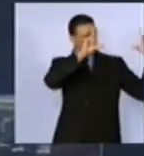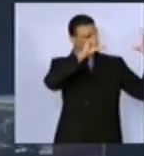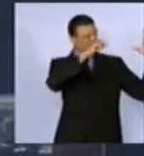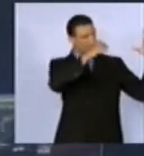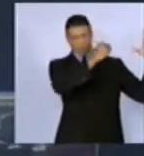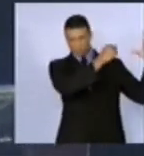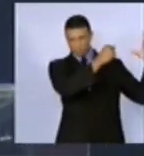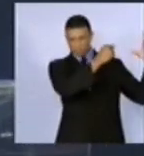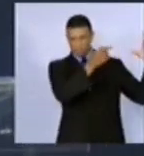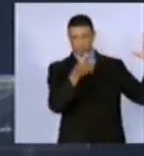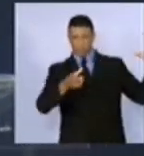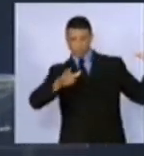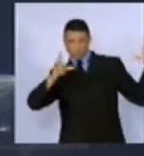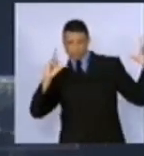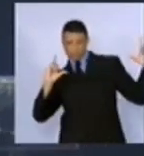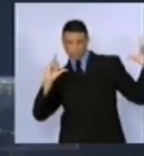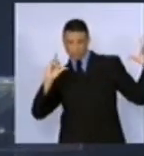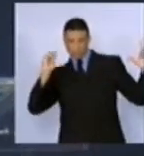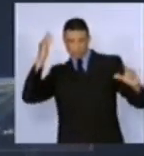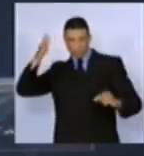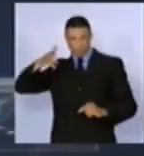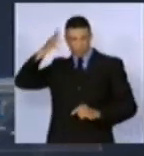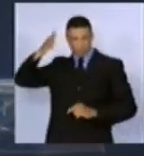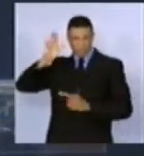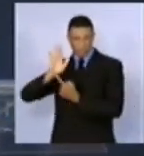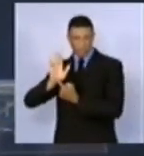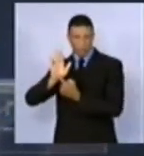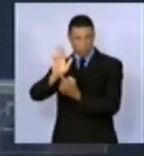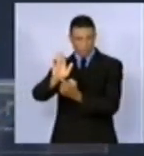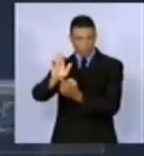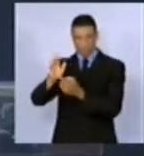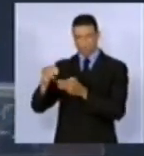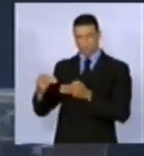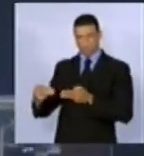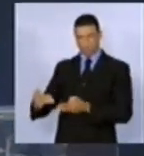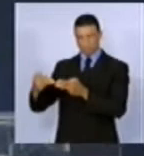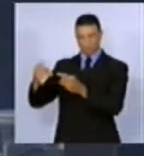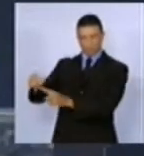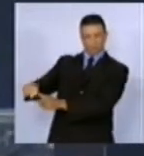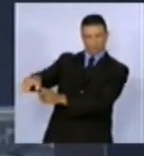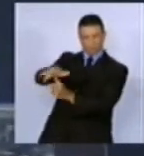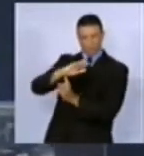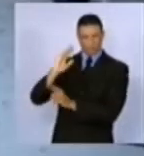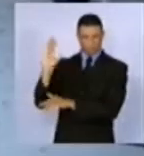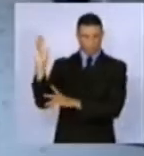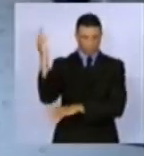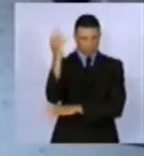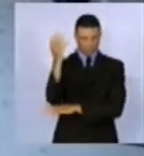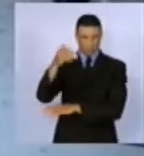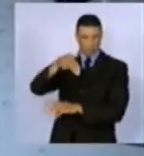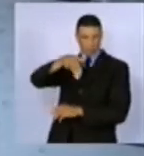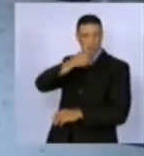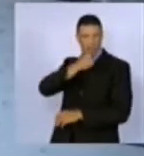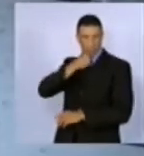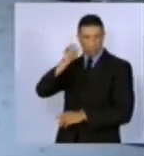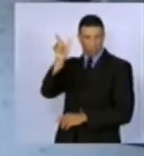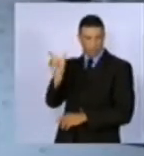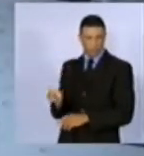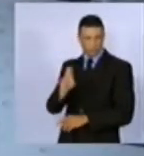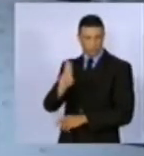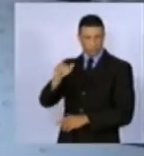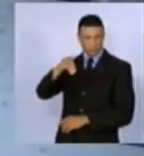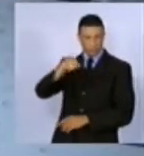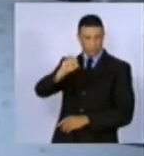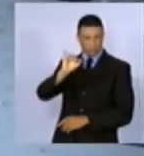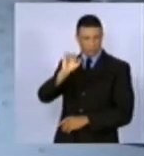mostrando aqui já foram apresentados pelo meu colega de ministério do meio ambiente dos por um exército mas eu gostaria de reforçar algumas